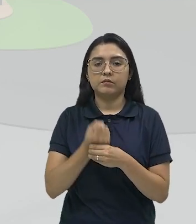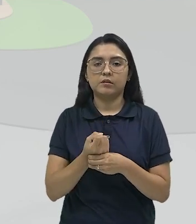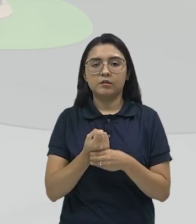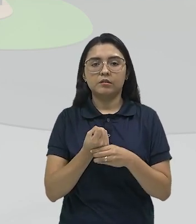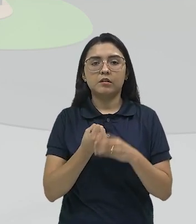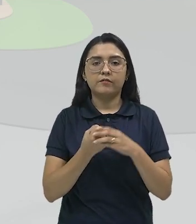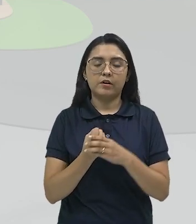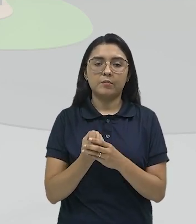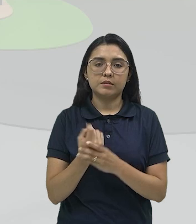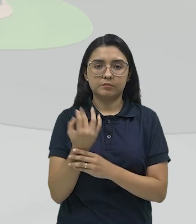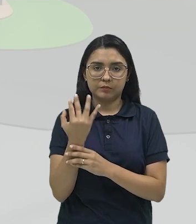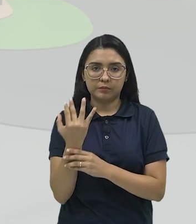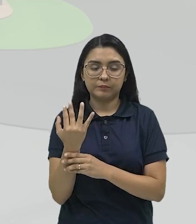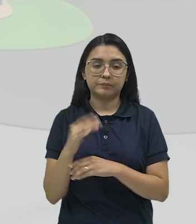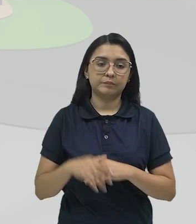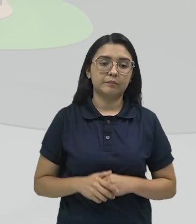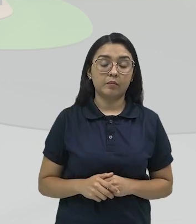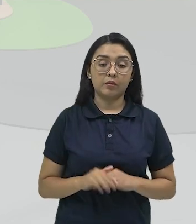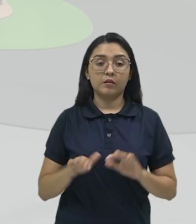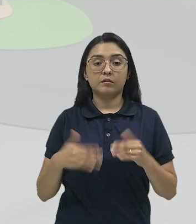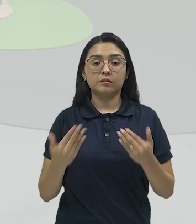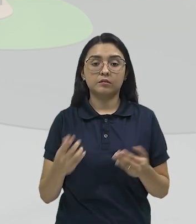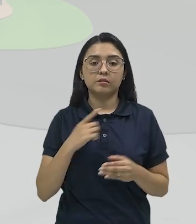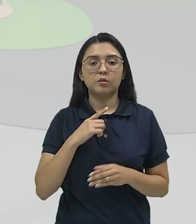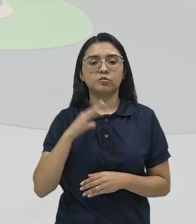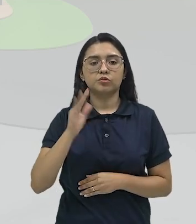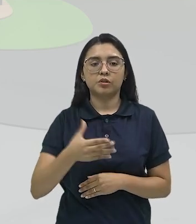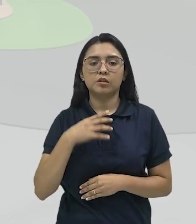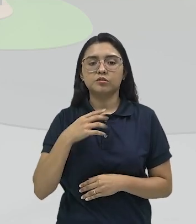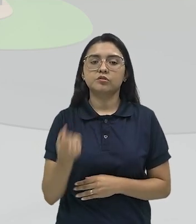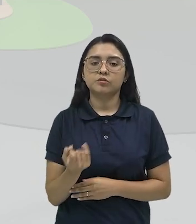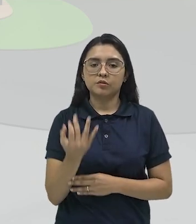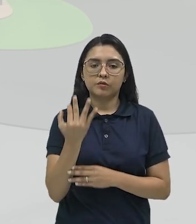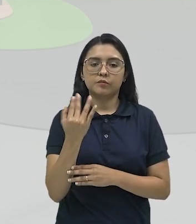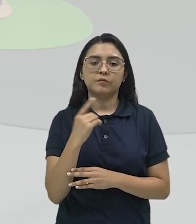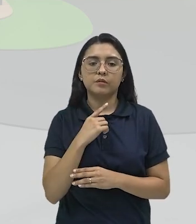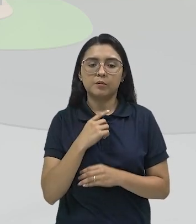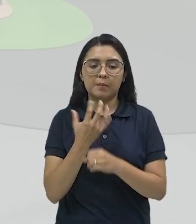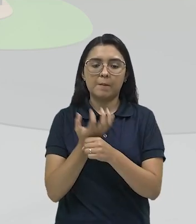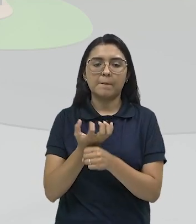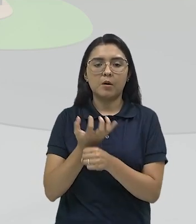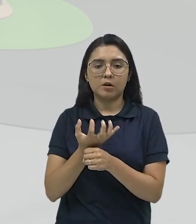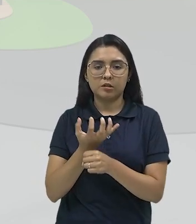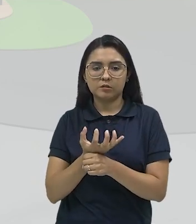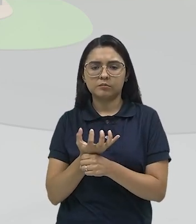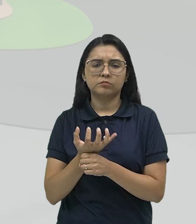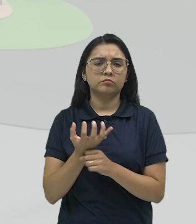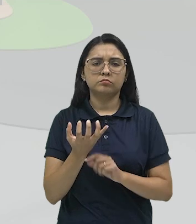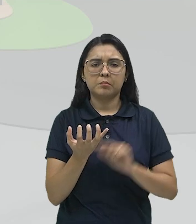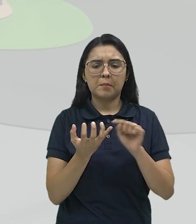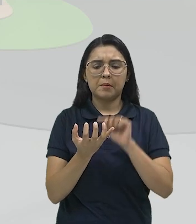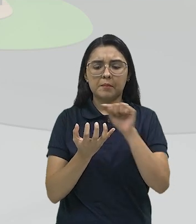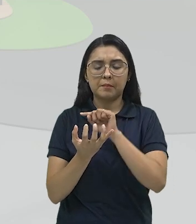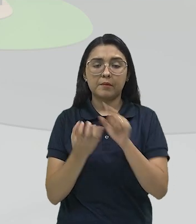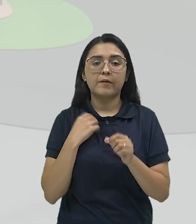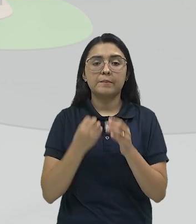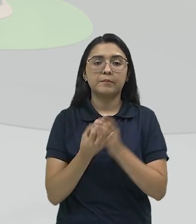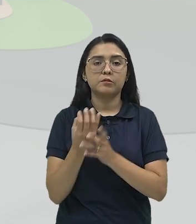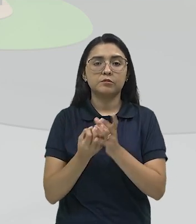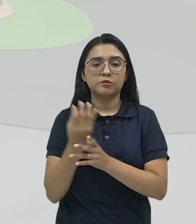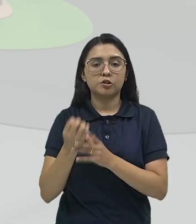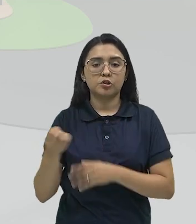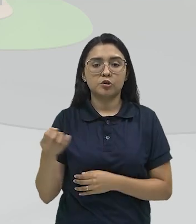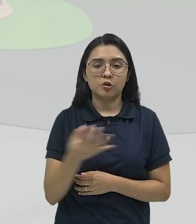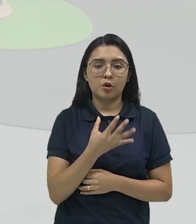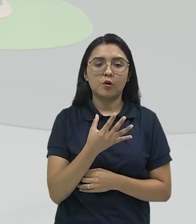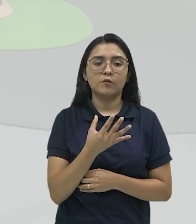começar a se desenvolver. A partir do momento que ela se desenvolve, ela forma um pólipo. E esse pólipo, ele vai produzir ali